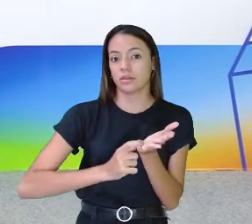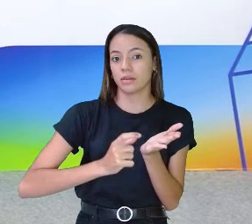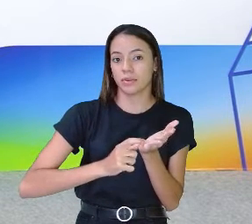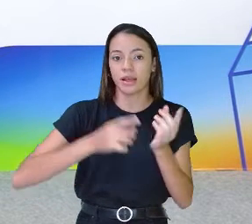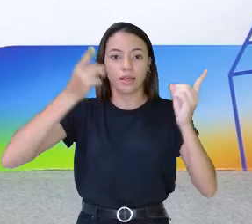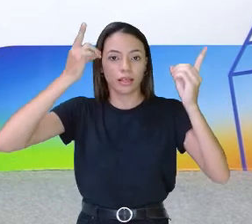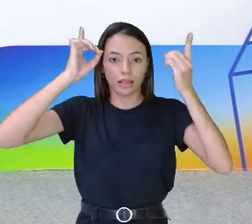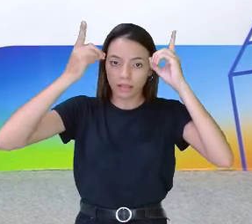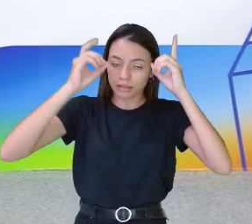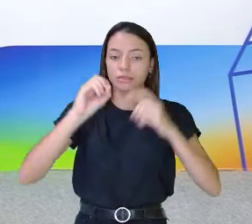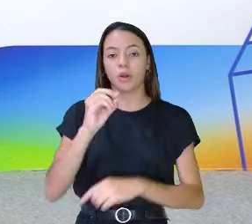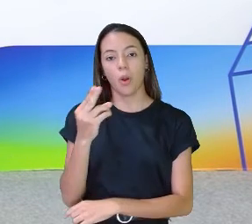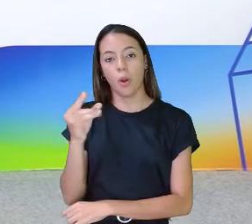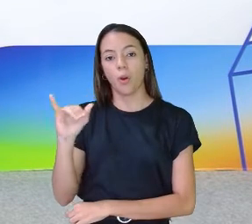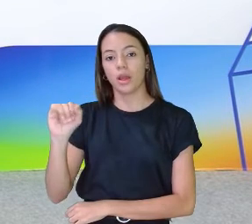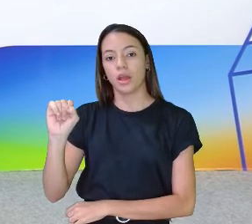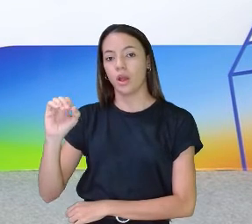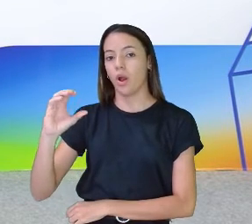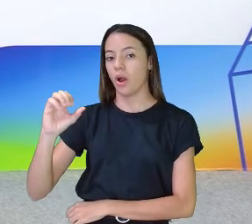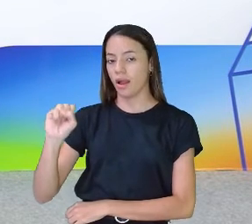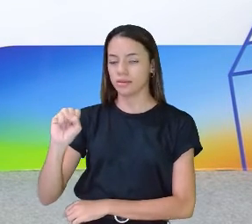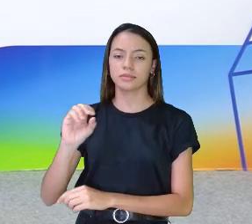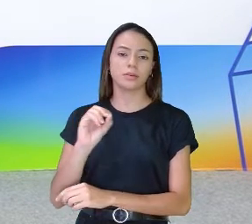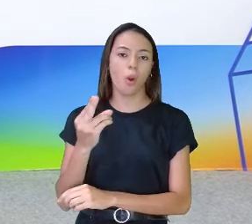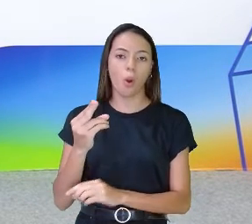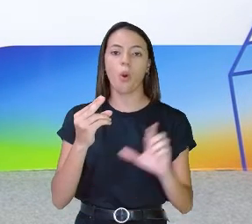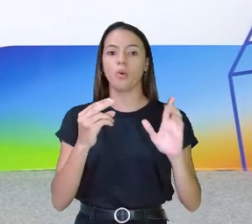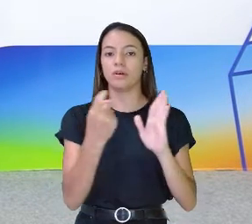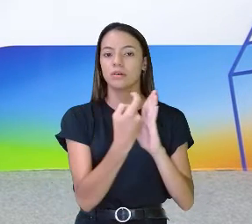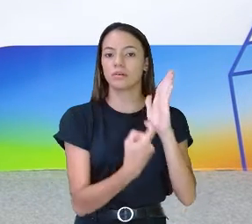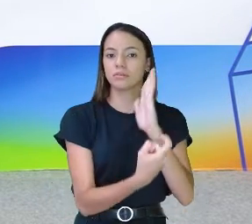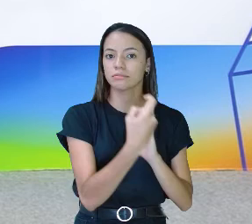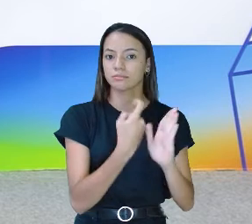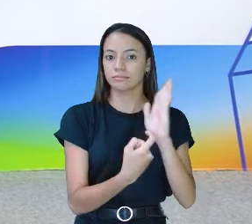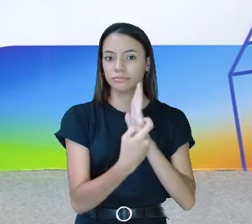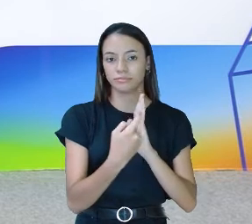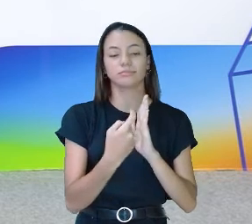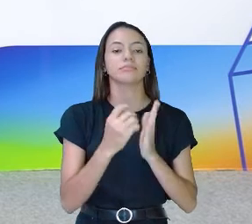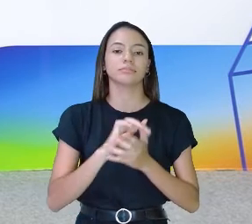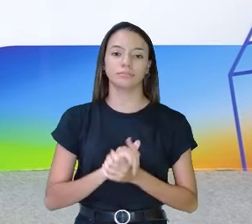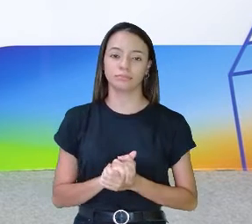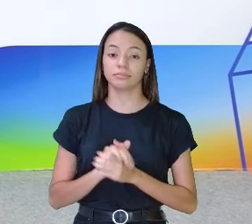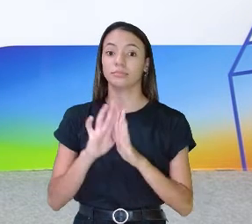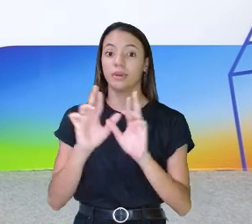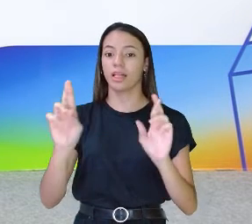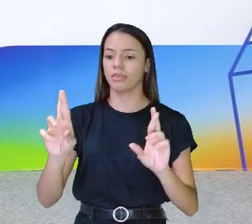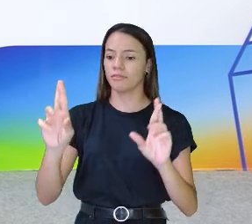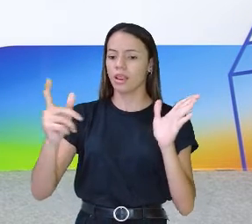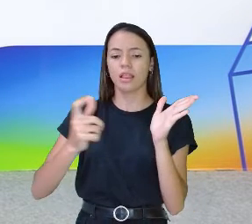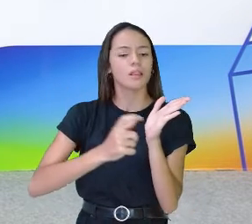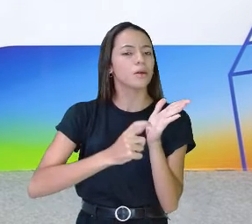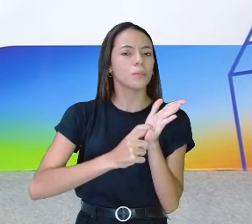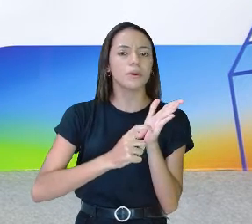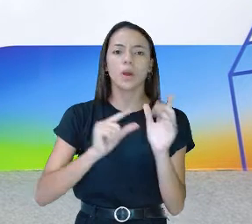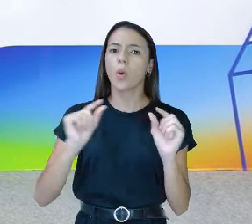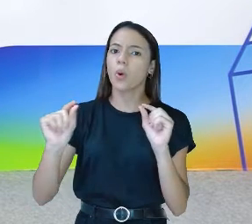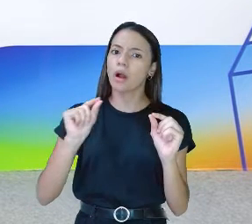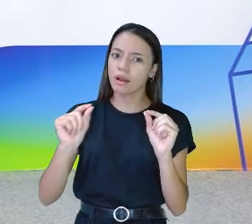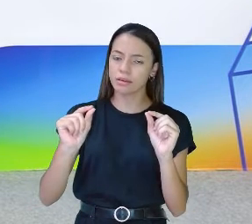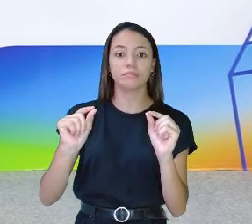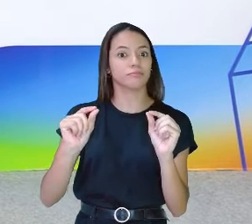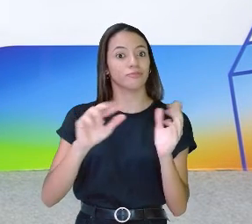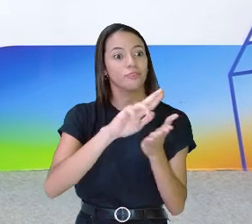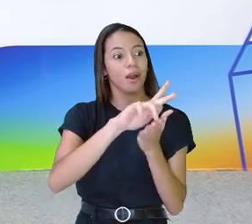Android e iOS, quanto no QR Code abaixo. E o grande diferencial do nosso aplicativo, além do acervo de